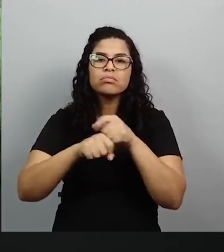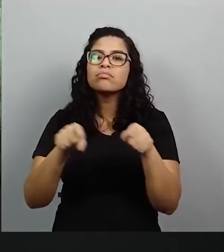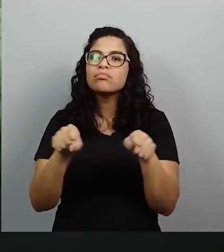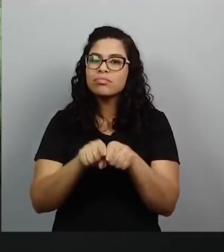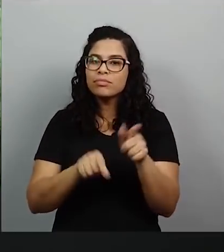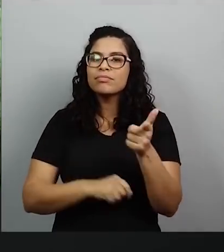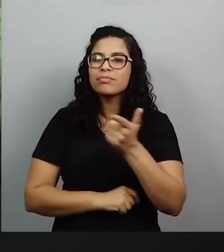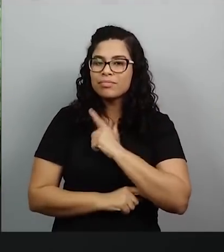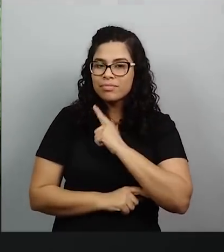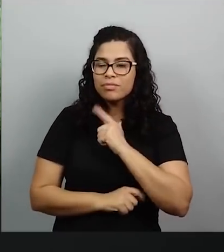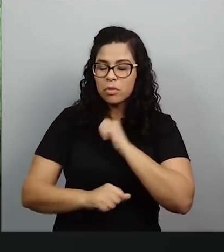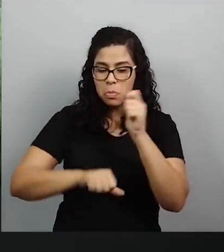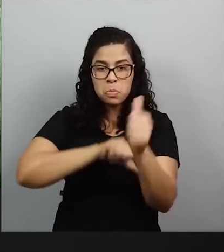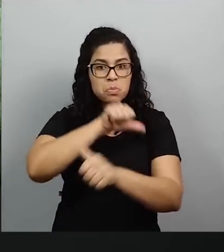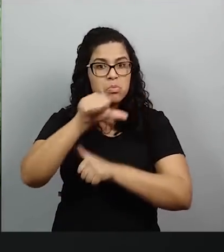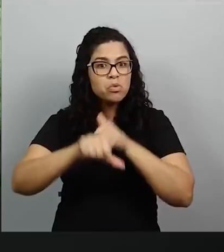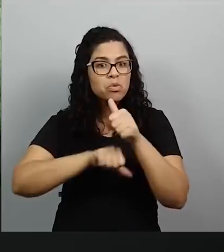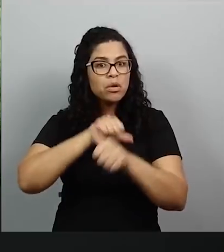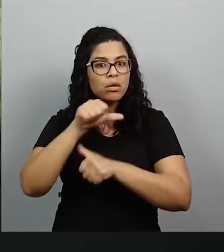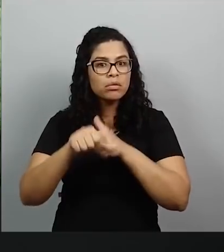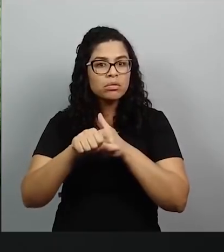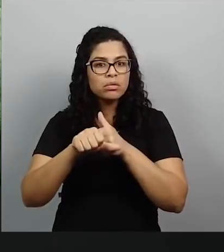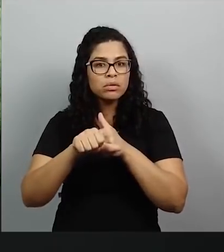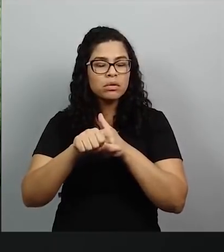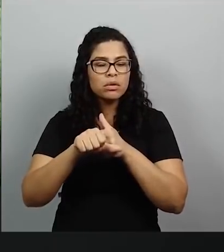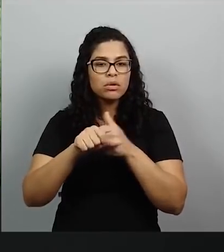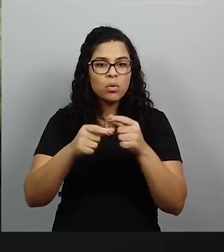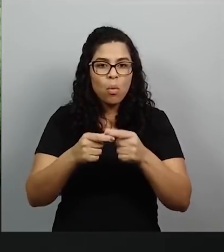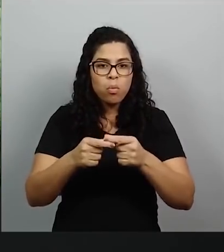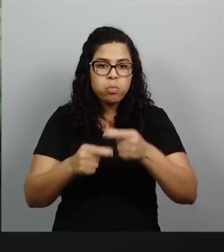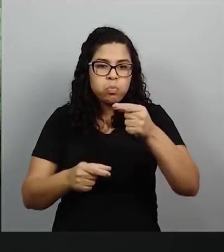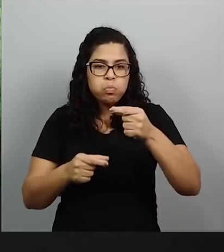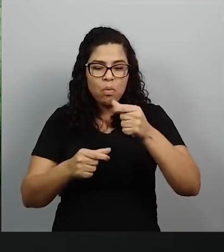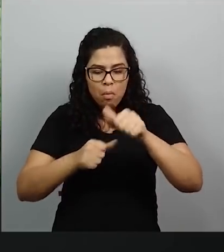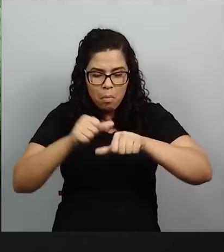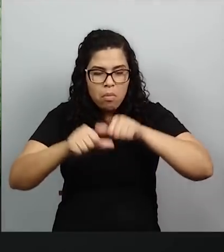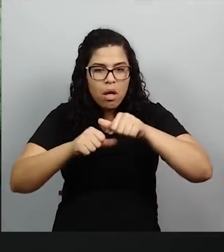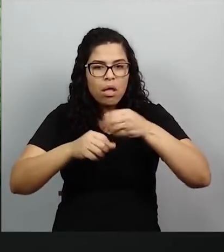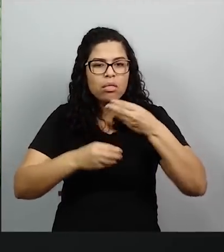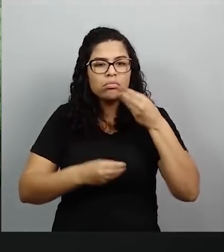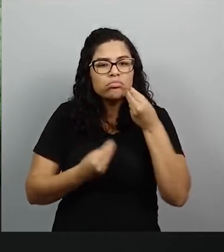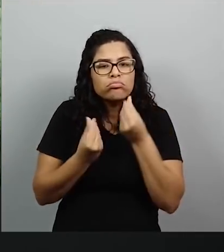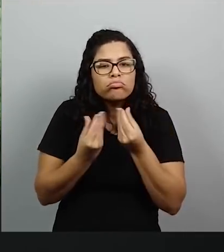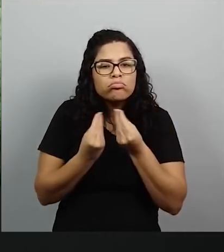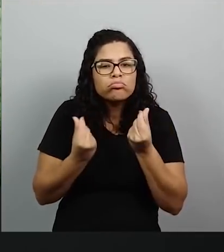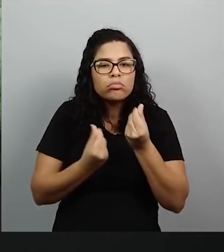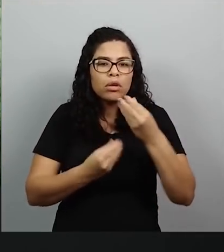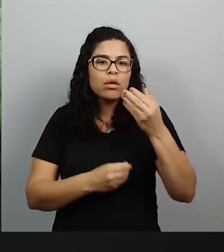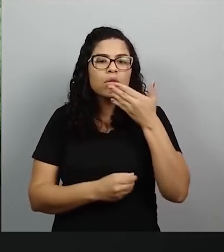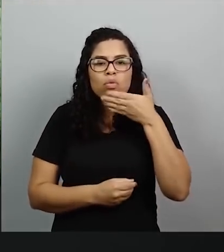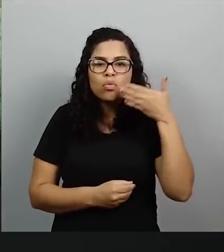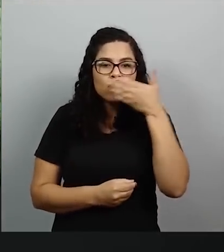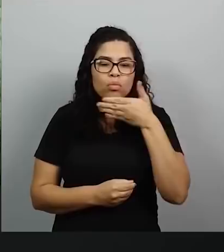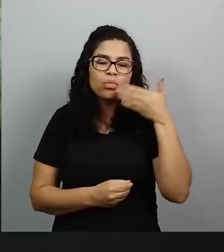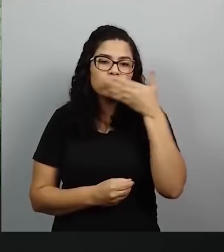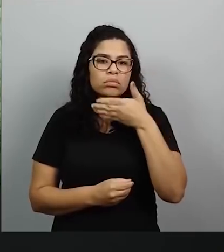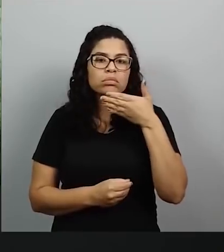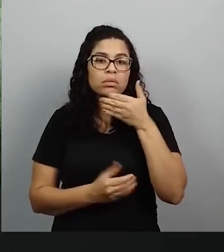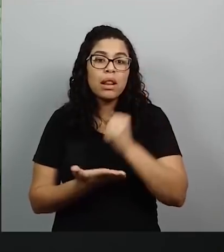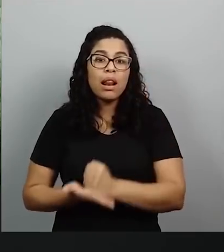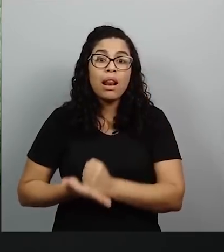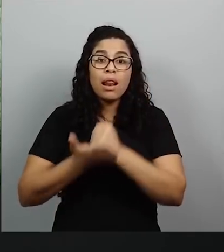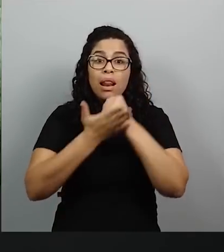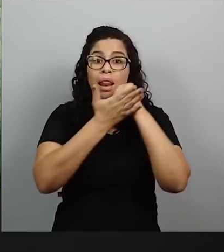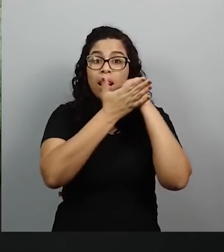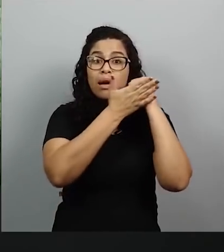exploração, a moagem e a transformação do caldo de cana em melado para poder depois ser